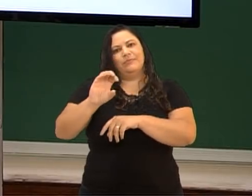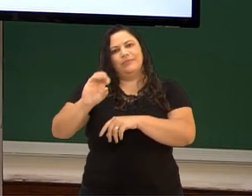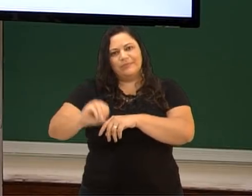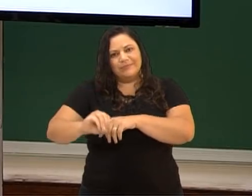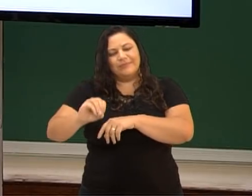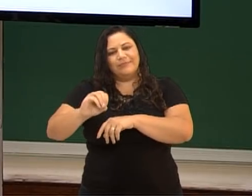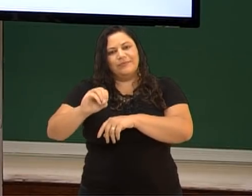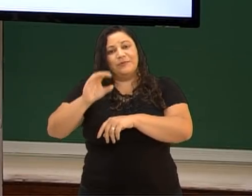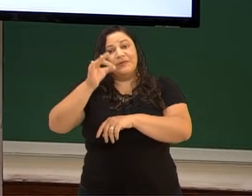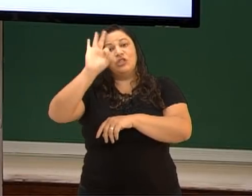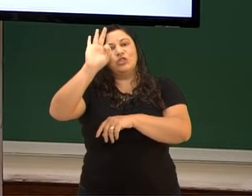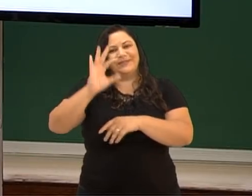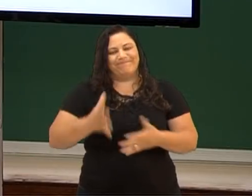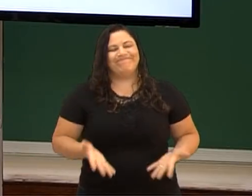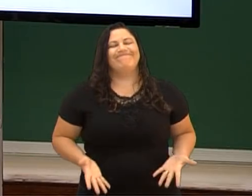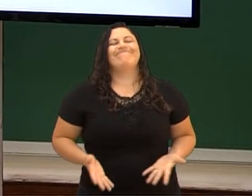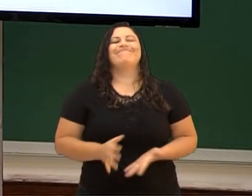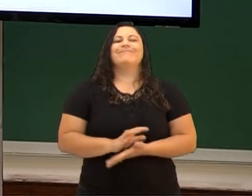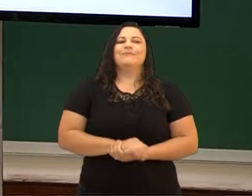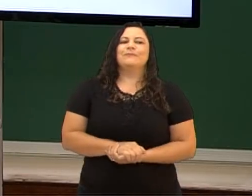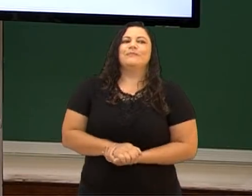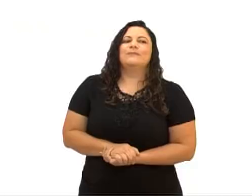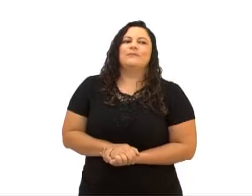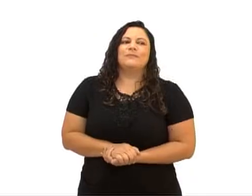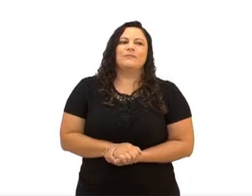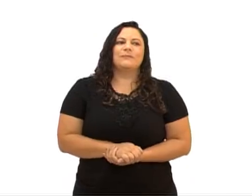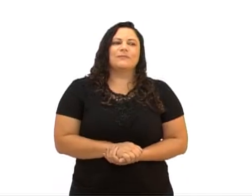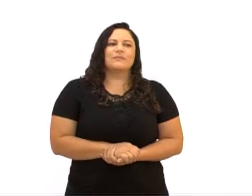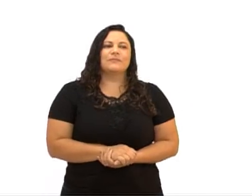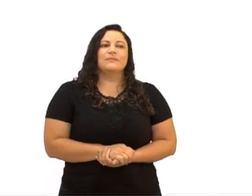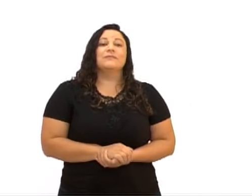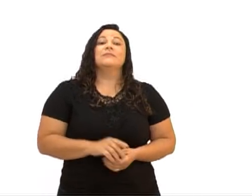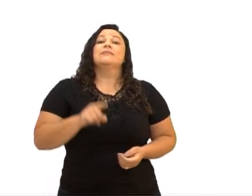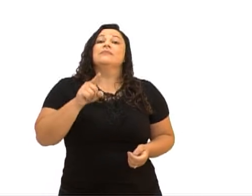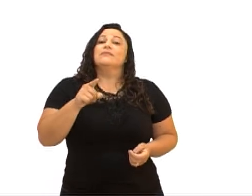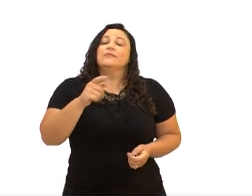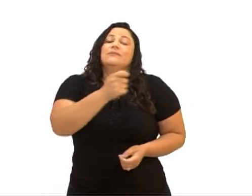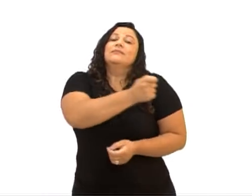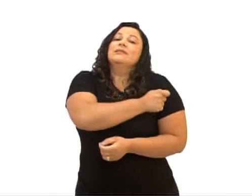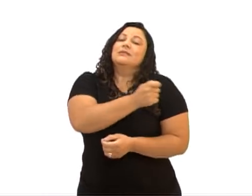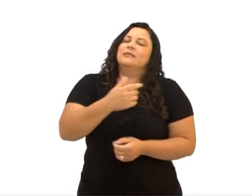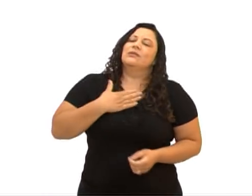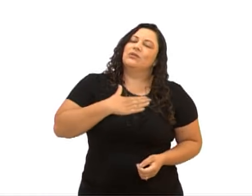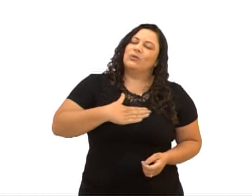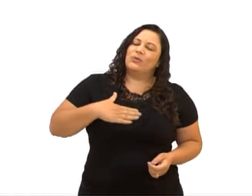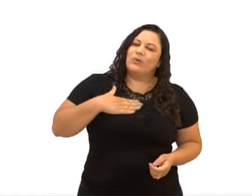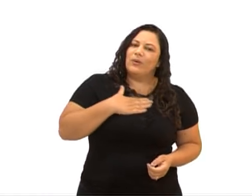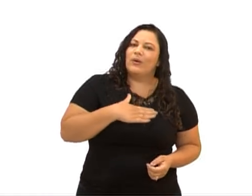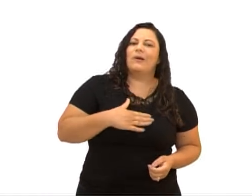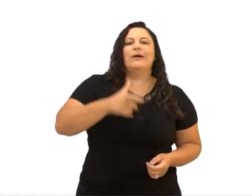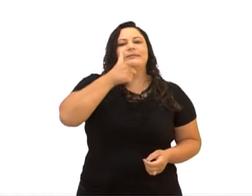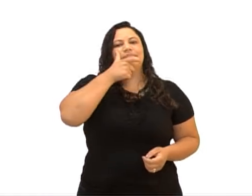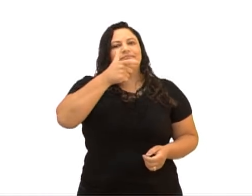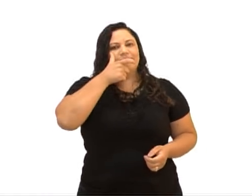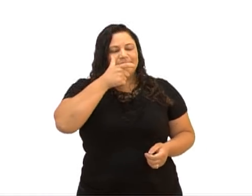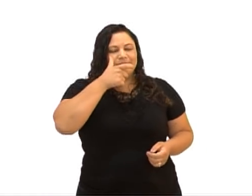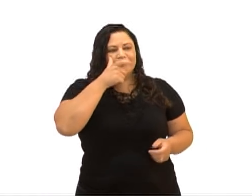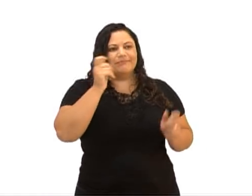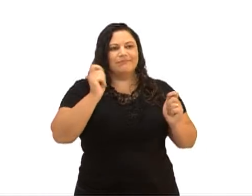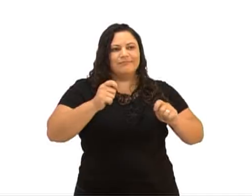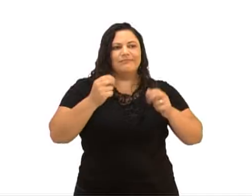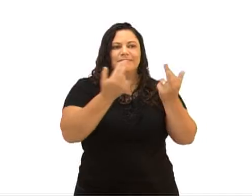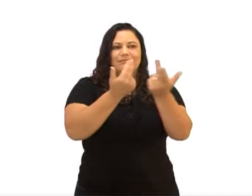120 graus novamente. Olha só que legal. Então, nós registramos agora que os alunos que gostam de assistir série correspondem a 33%